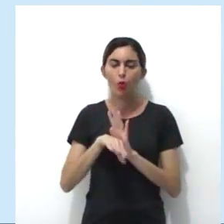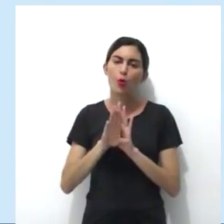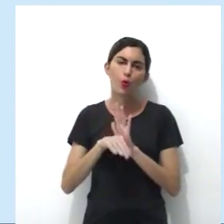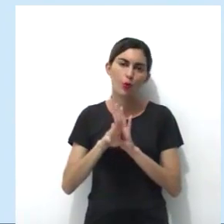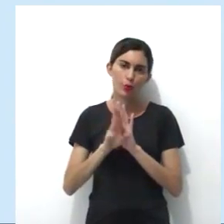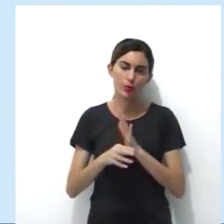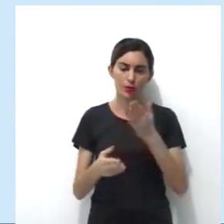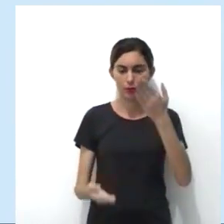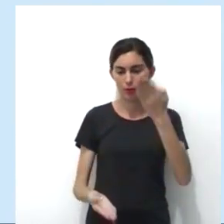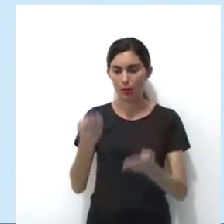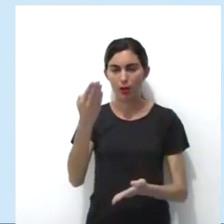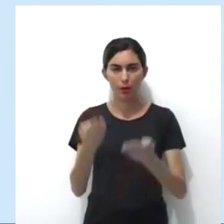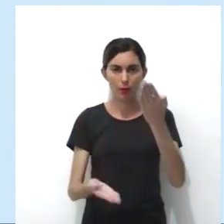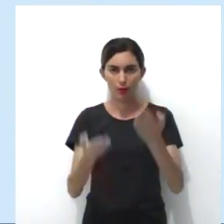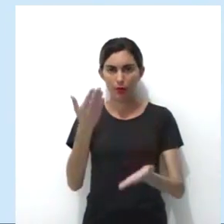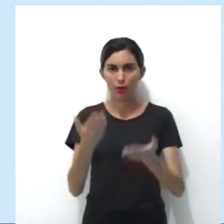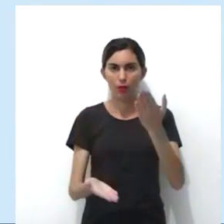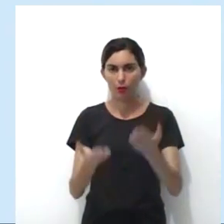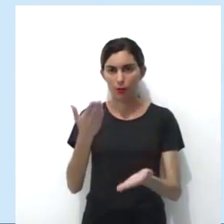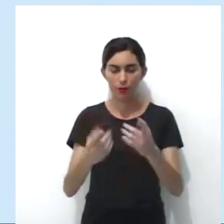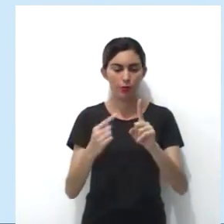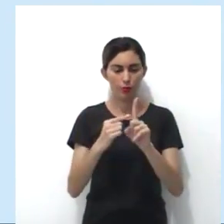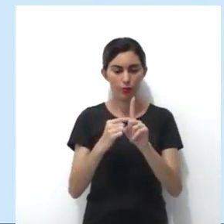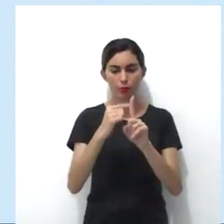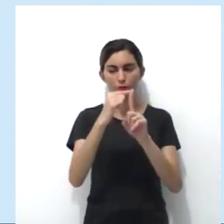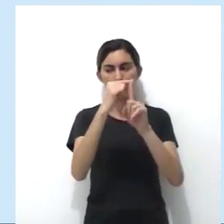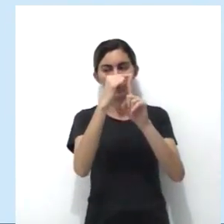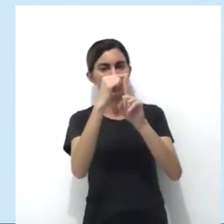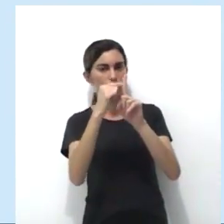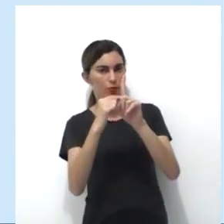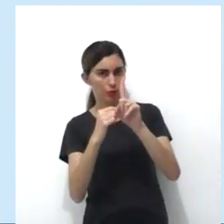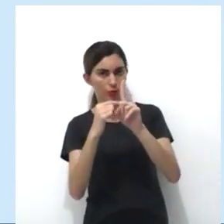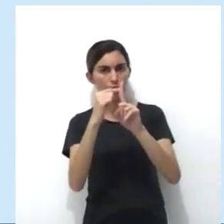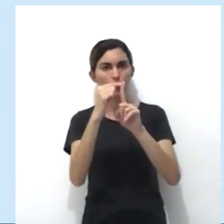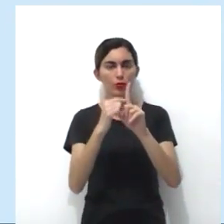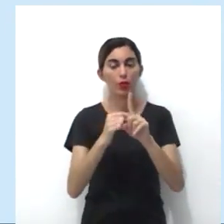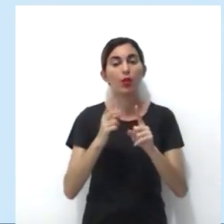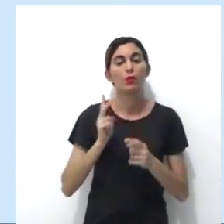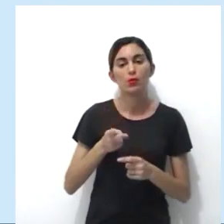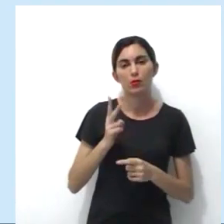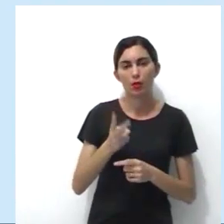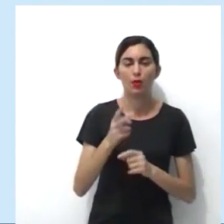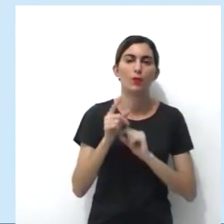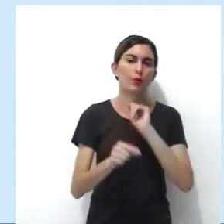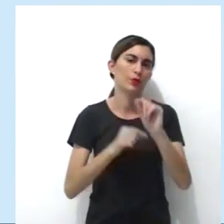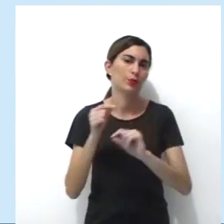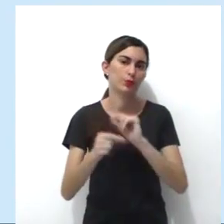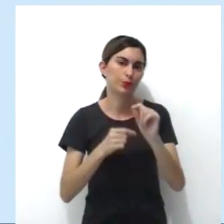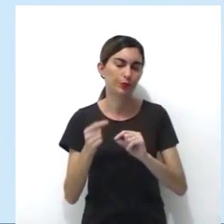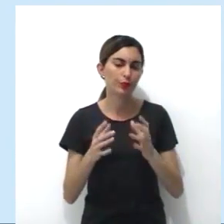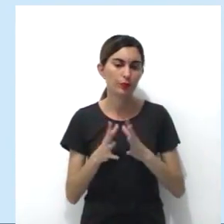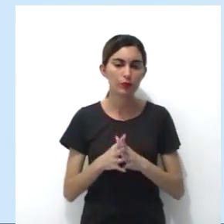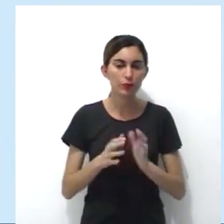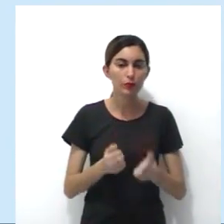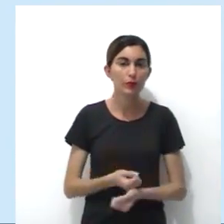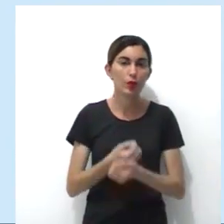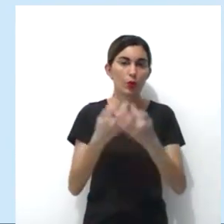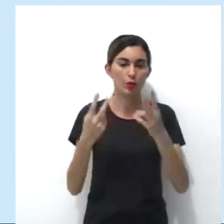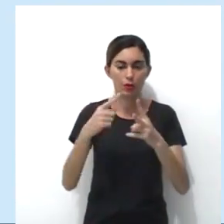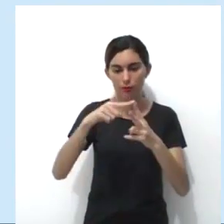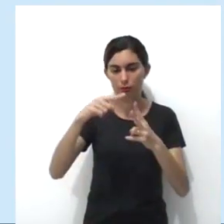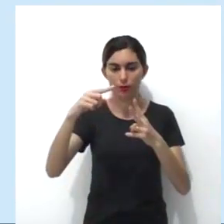linguagem que a gente usa no nosso dia a dia, né? Do quente para o lado mais frio. Então, calor é que é transferido. Bom,